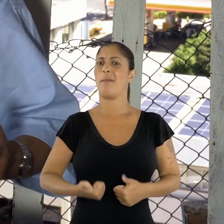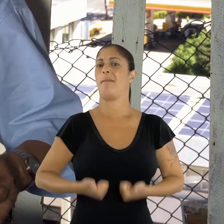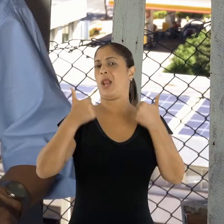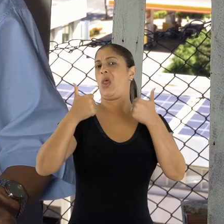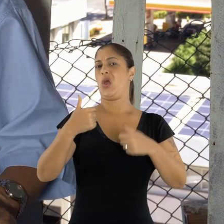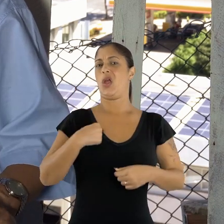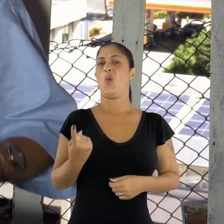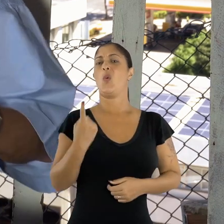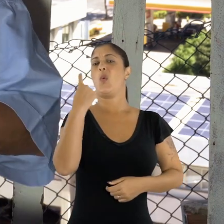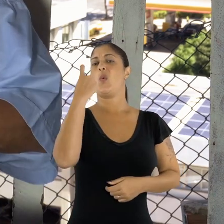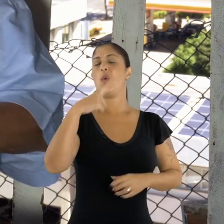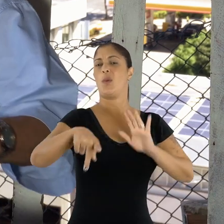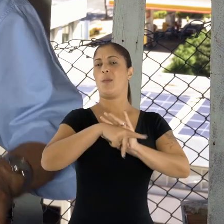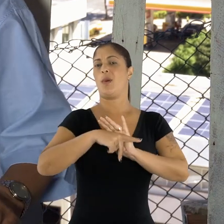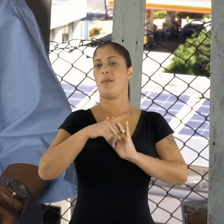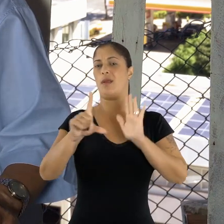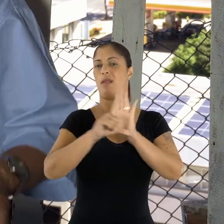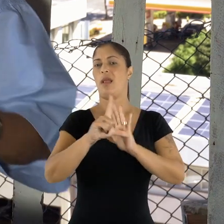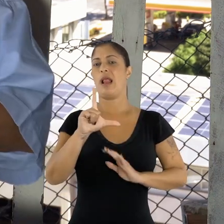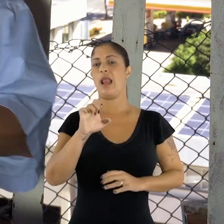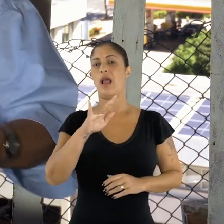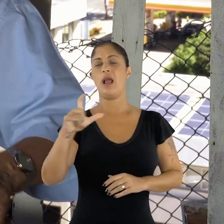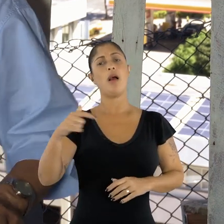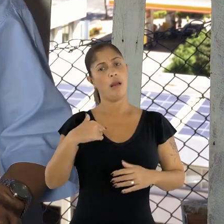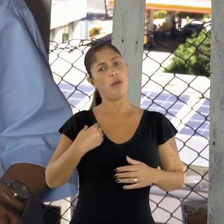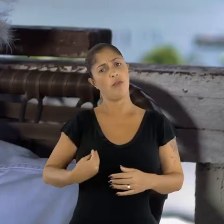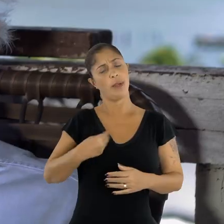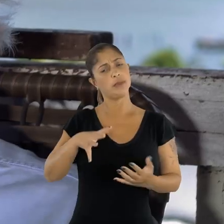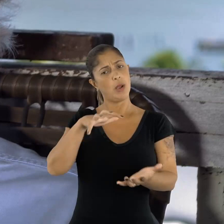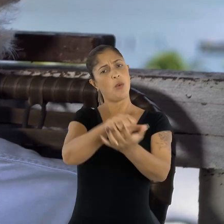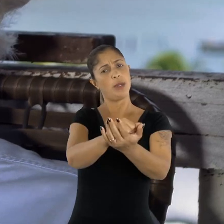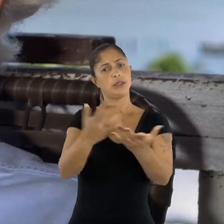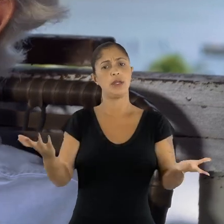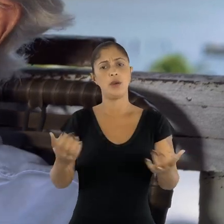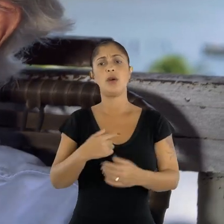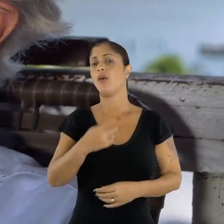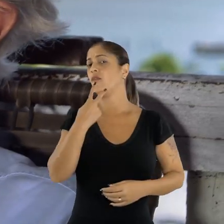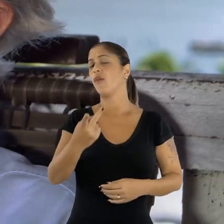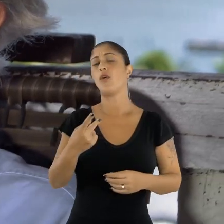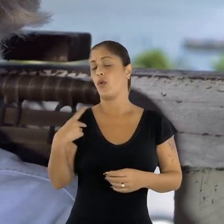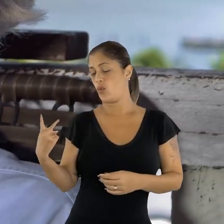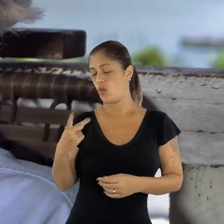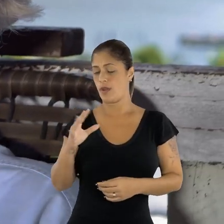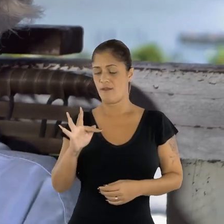de ser o único proprietário legal. Eu vou participar da ocupação. Então, o que Fabiano e eu fizemos? Fizemos